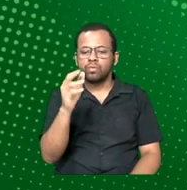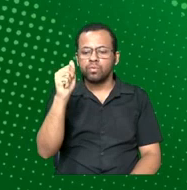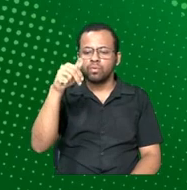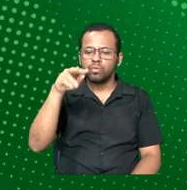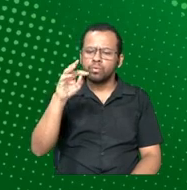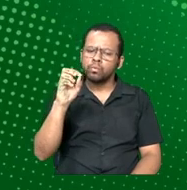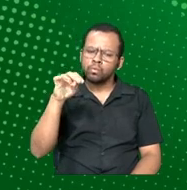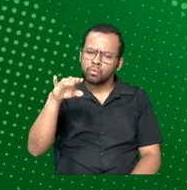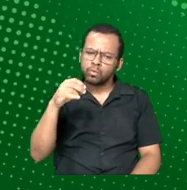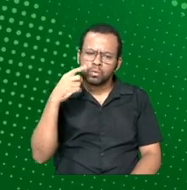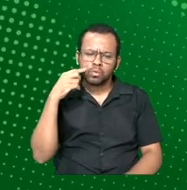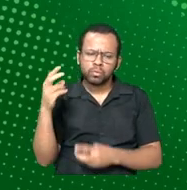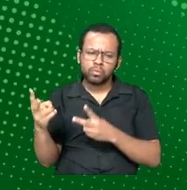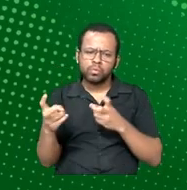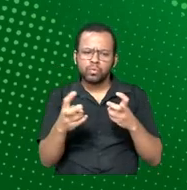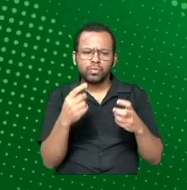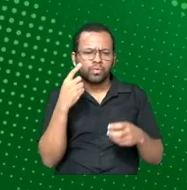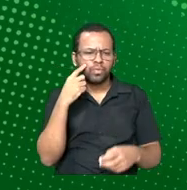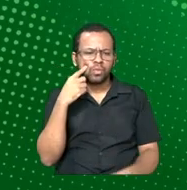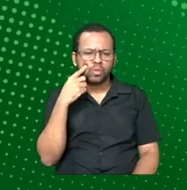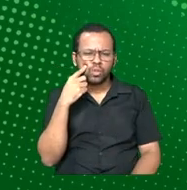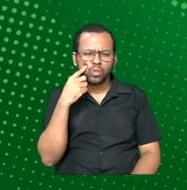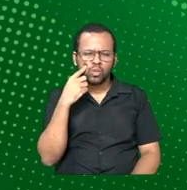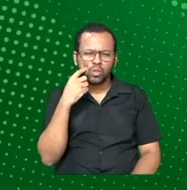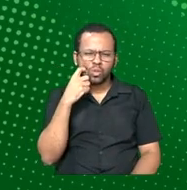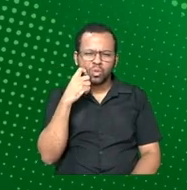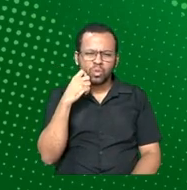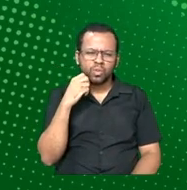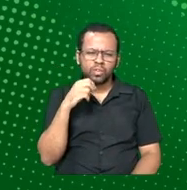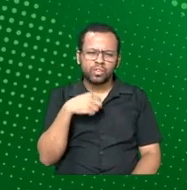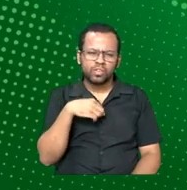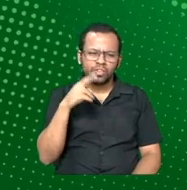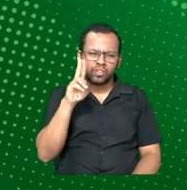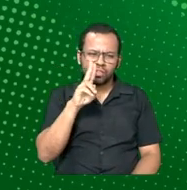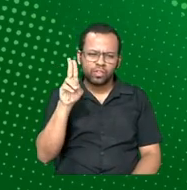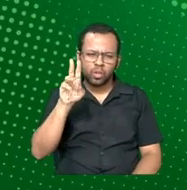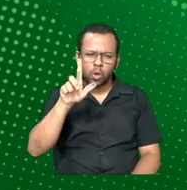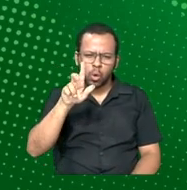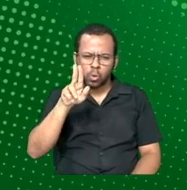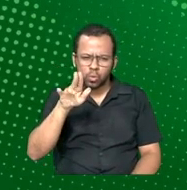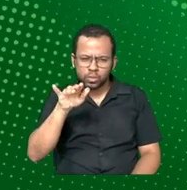O que é a percepção Eu tava olhando dizendo ali luz que nome aqui